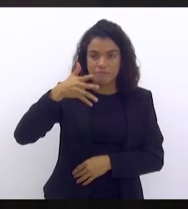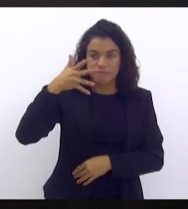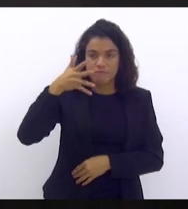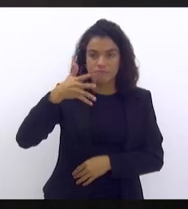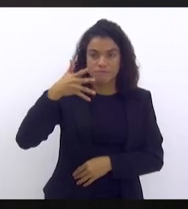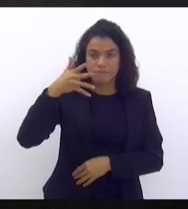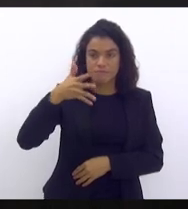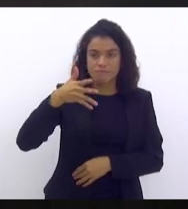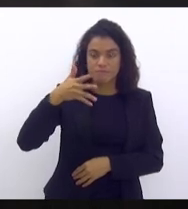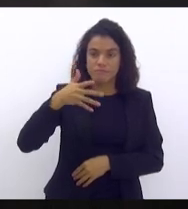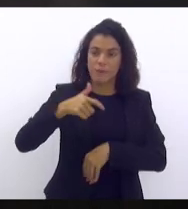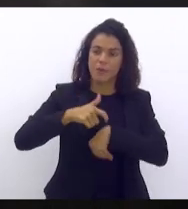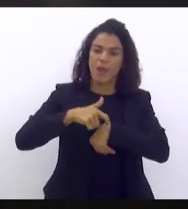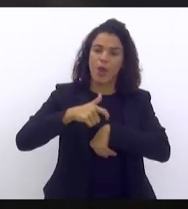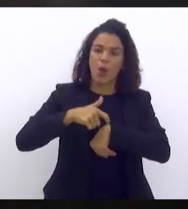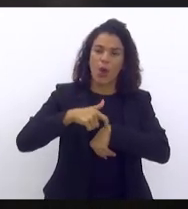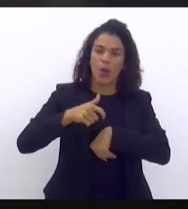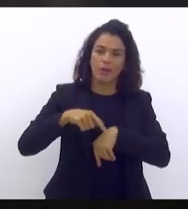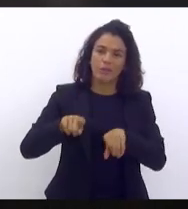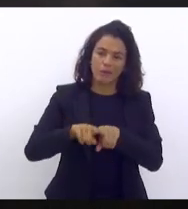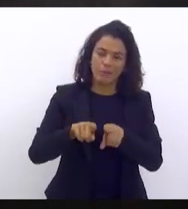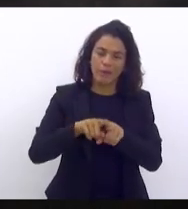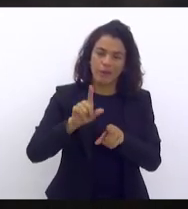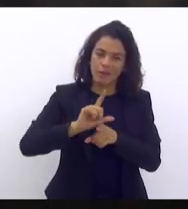que eu já estou na hora também de sair.